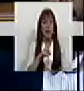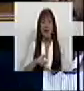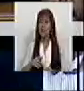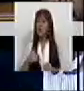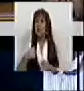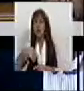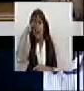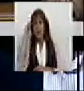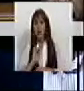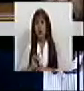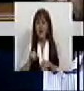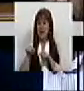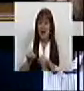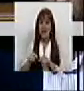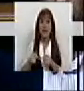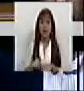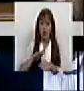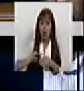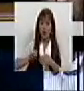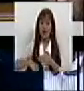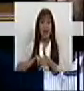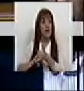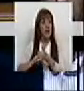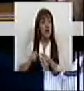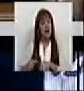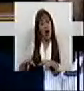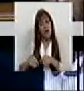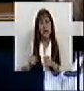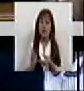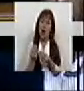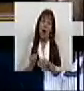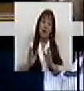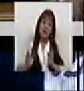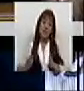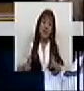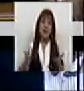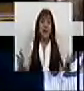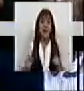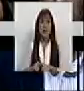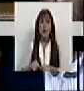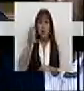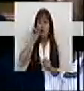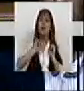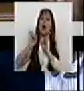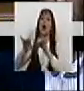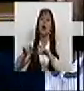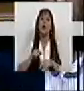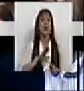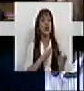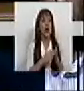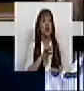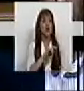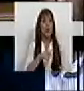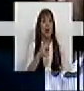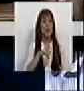Imaculada Conceição. Imaculada Conceição tem contratos de associação, tem que aceitar os alunos que o Estado põe lá. O São João de